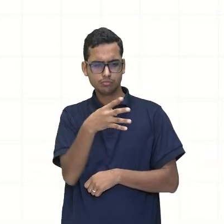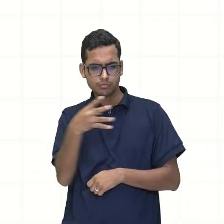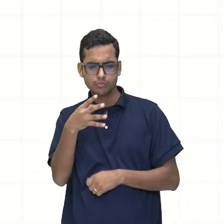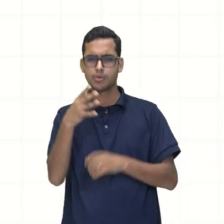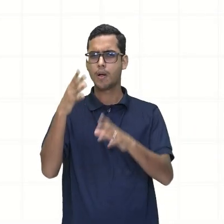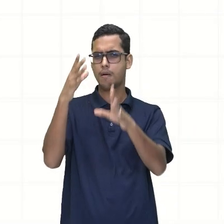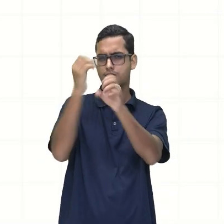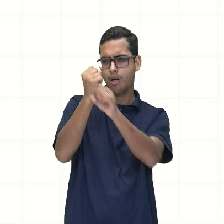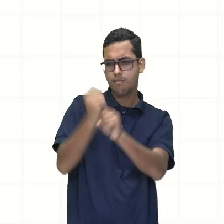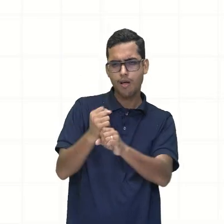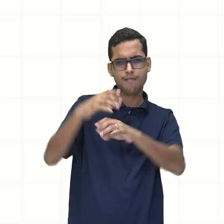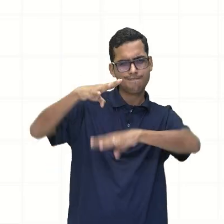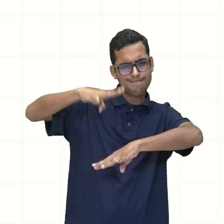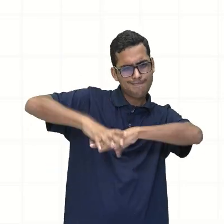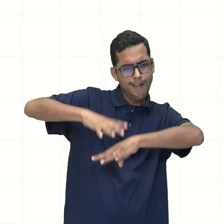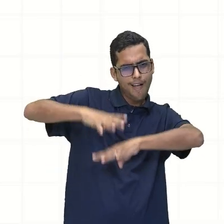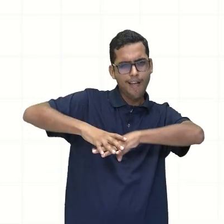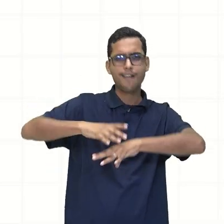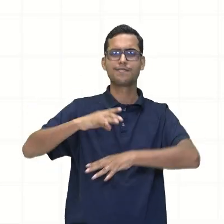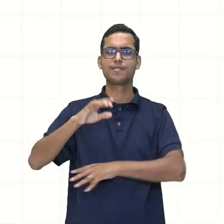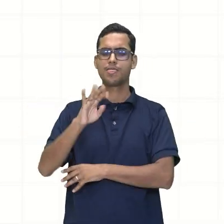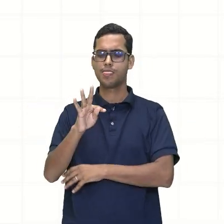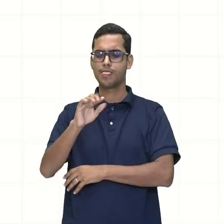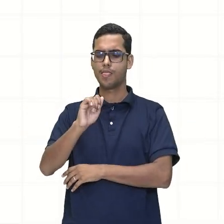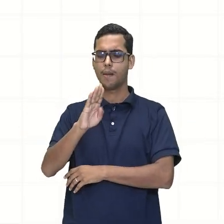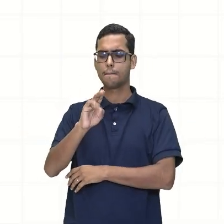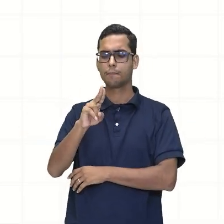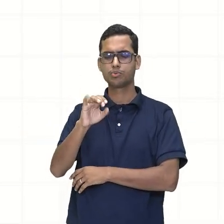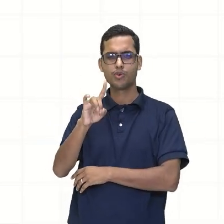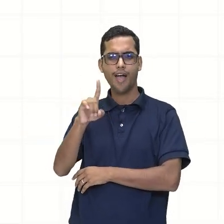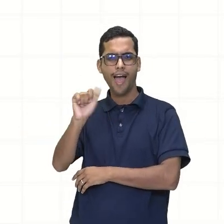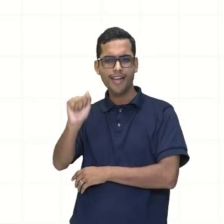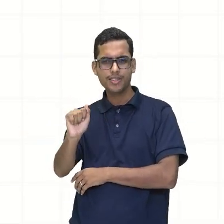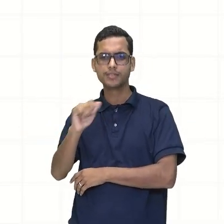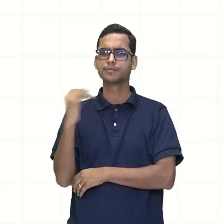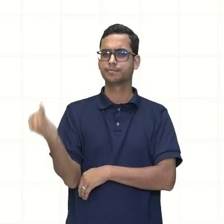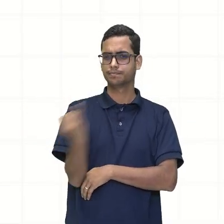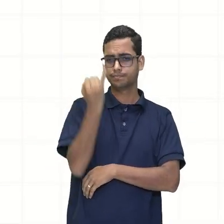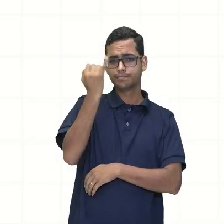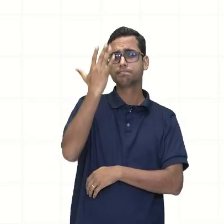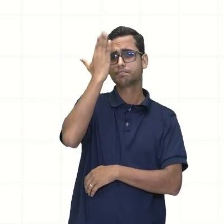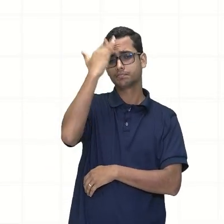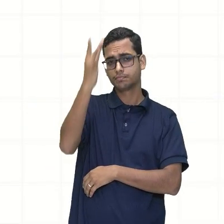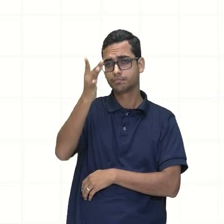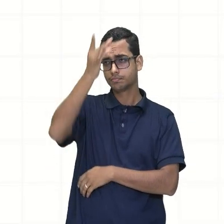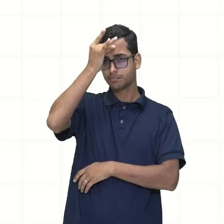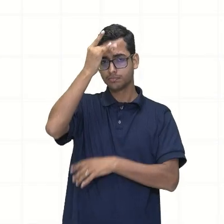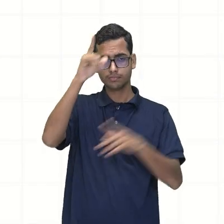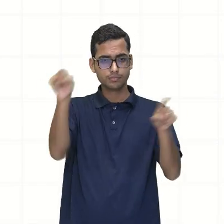hora desses cálculos pequenos, né? E agora a gente faz o quê? Multiplica